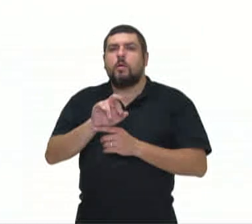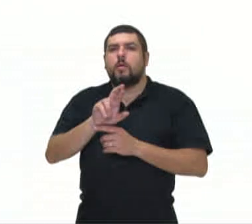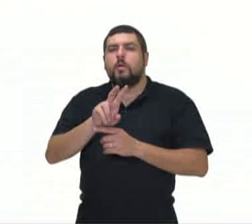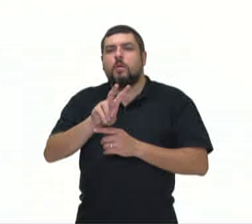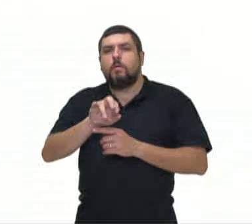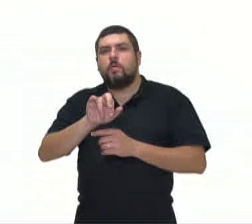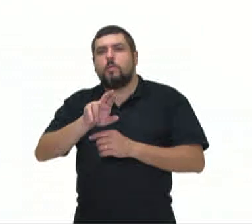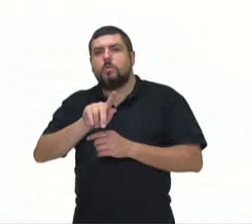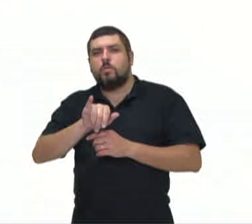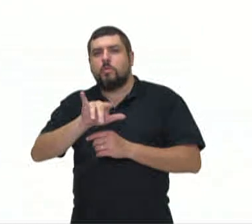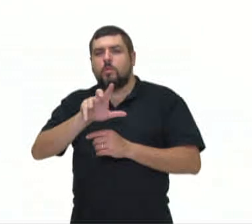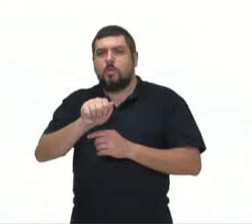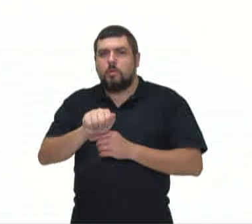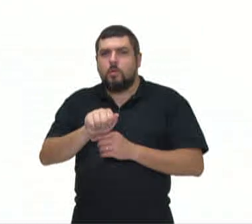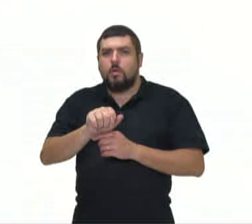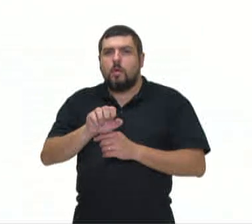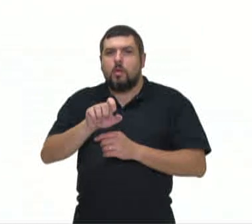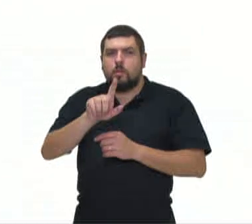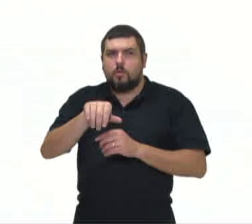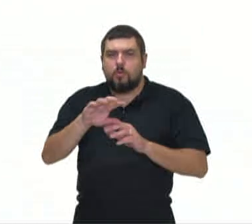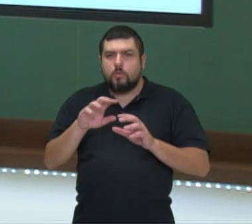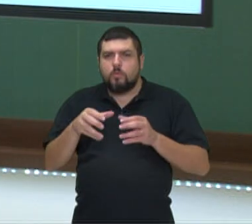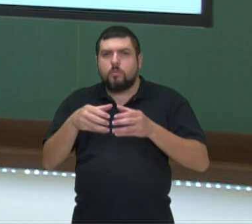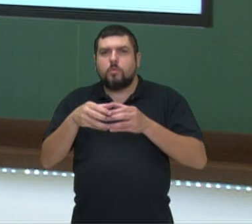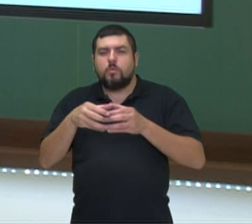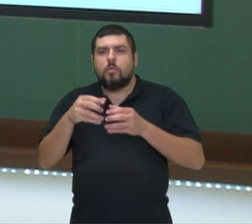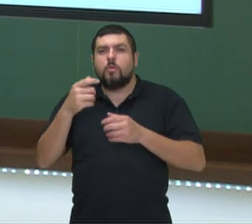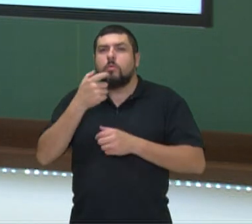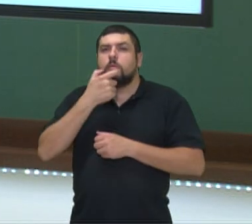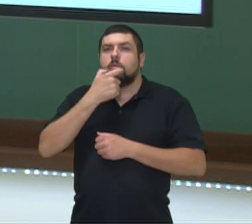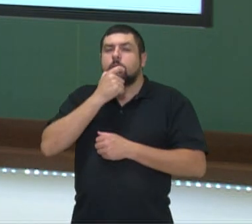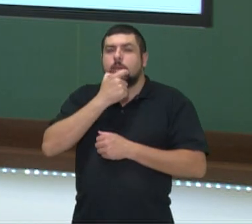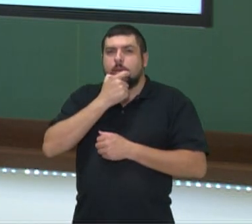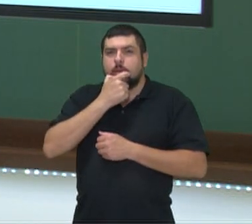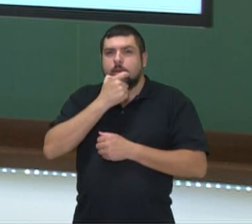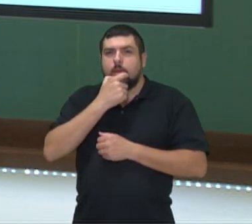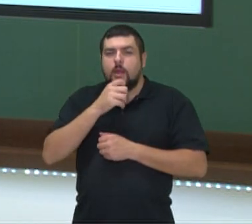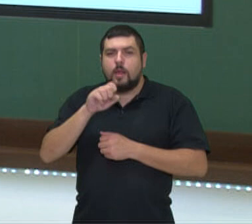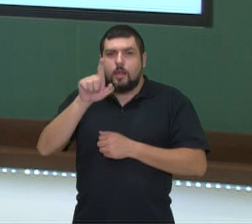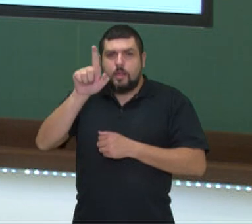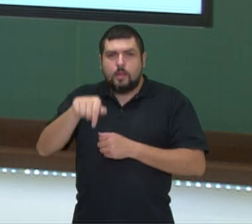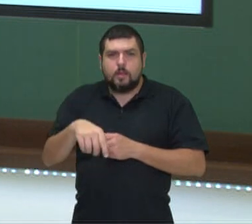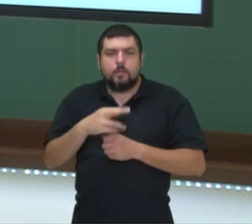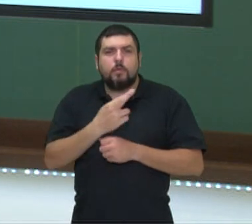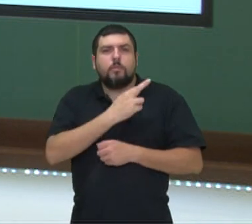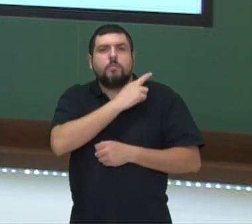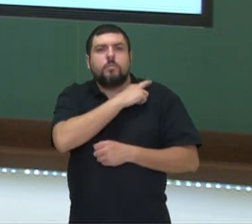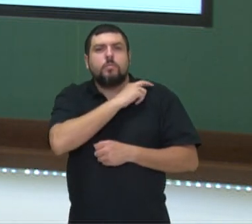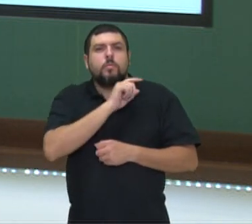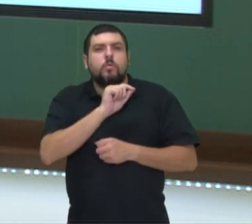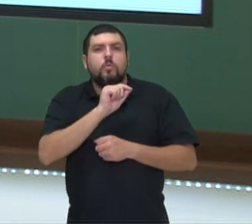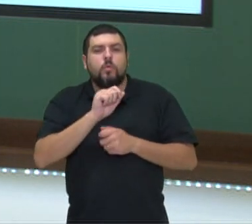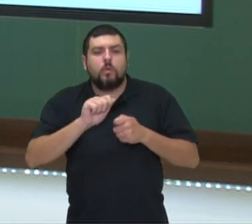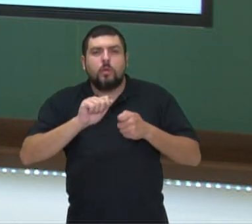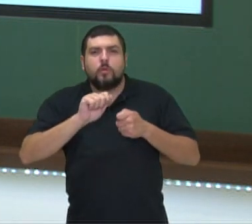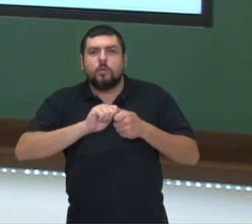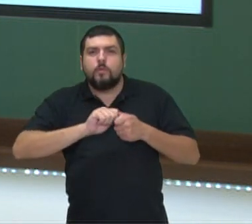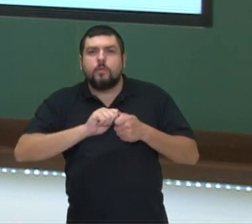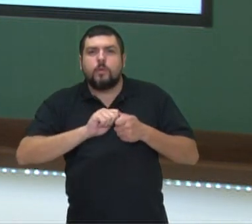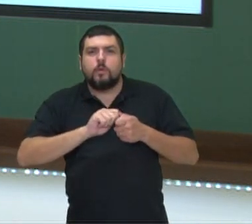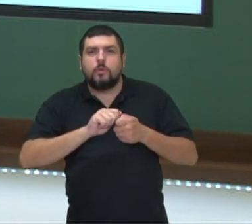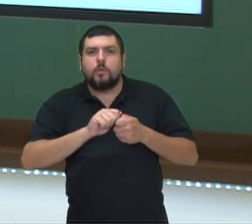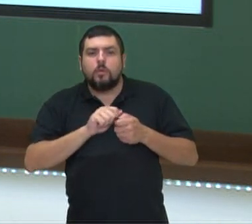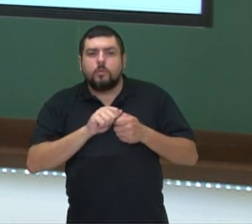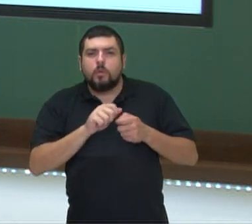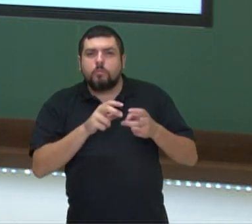Essa companhia de Londres, a primeira companhia inglesa encarregada de explorar o Novo Mundo. Então foi